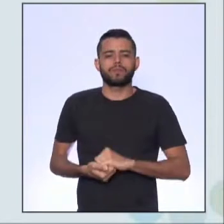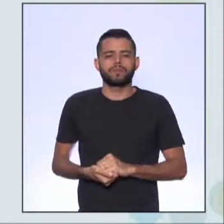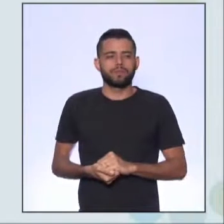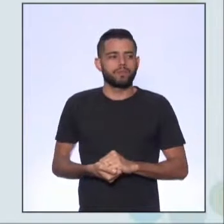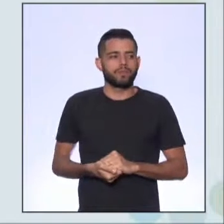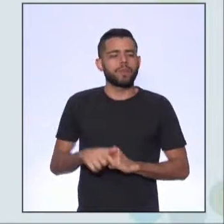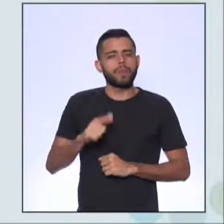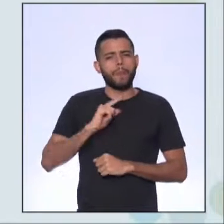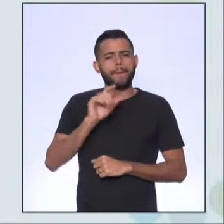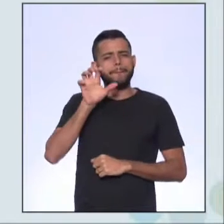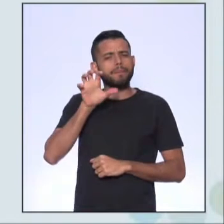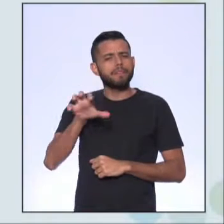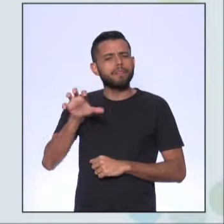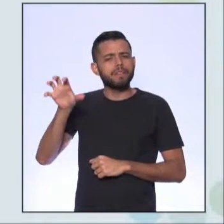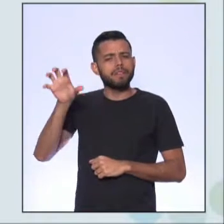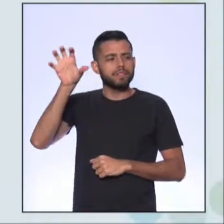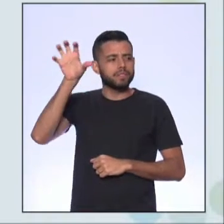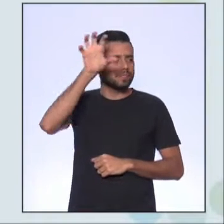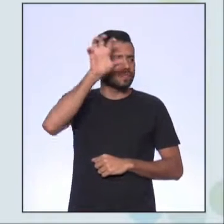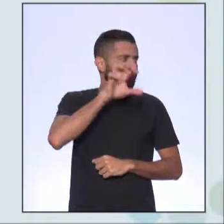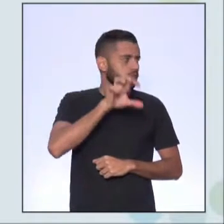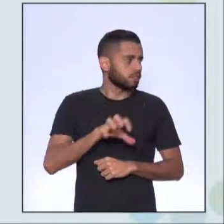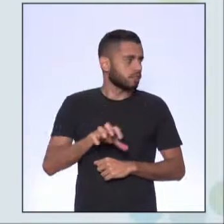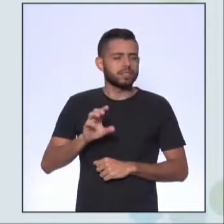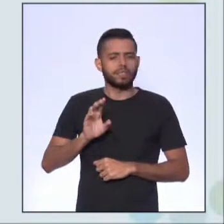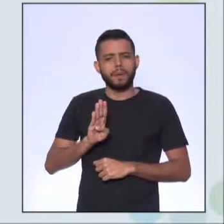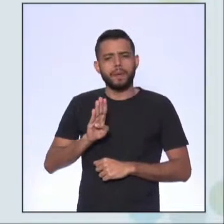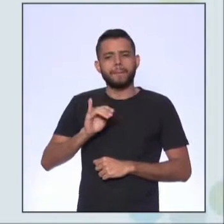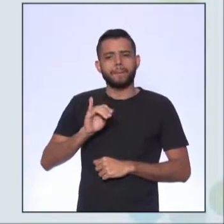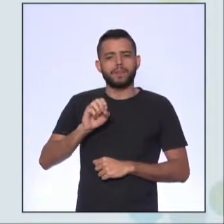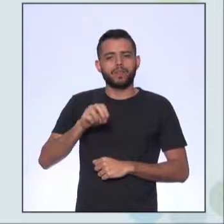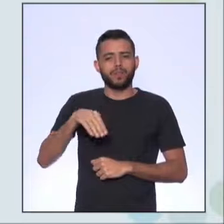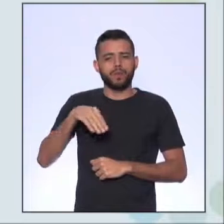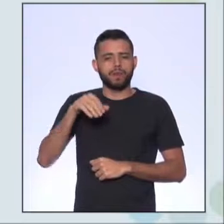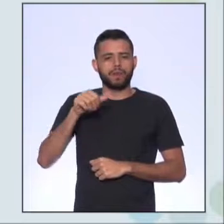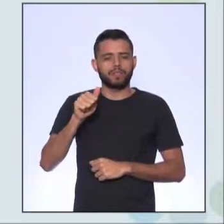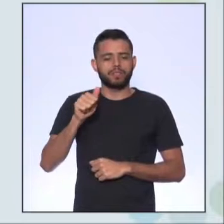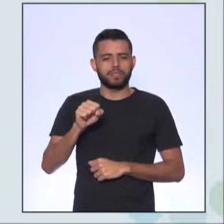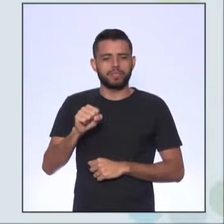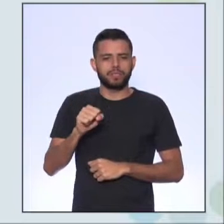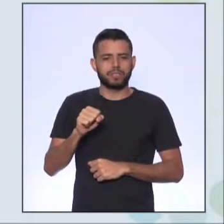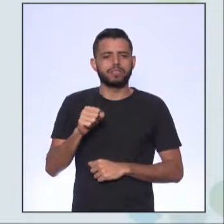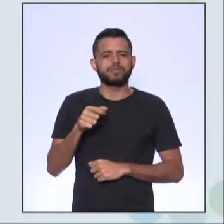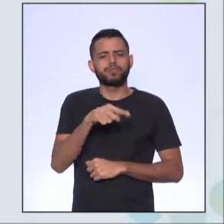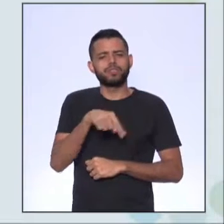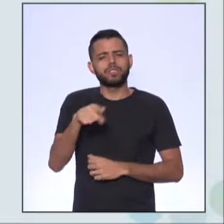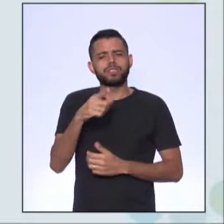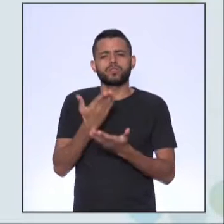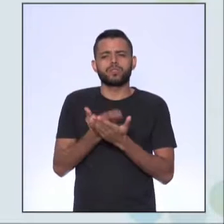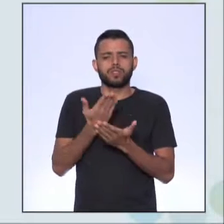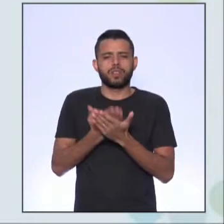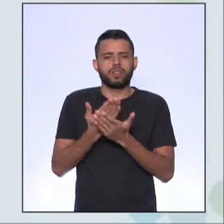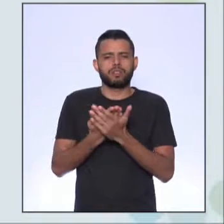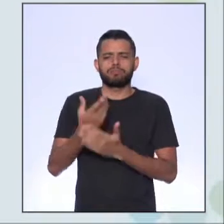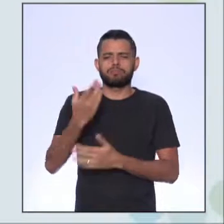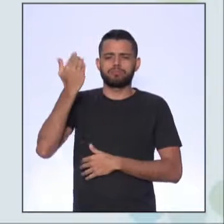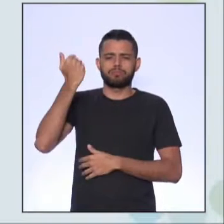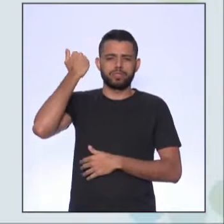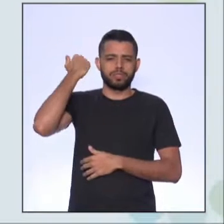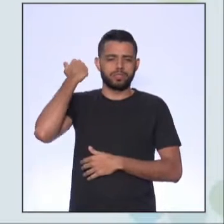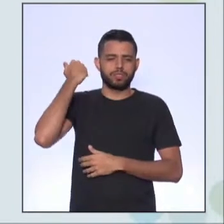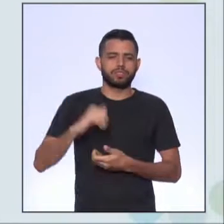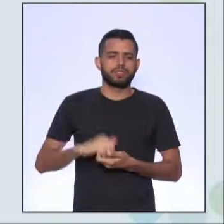algumas regiões onde eu tenho biomas, os grandes biomas brasileiros, tá? Que vocês já estudaram lá no ensino fundamental. Né?